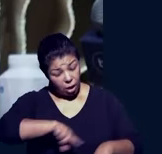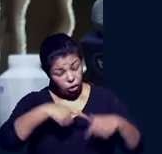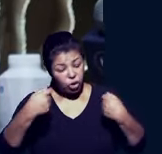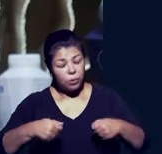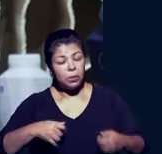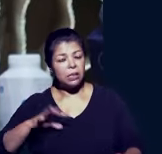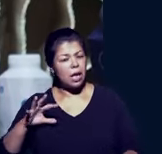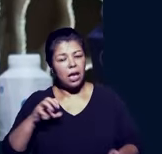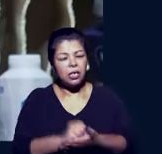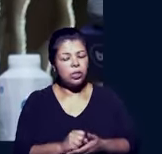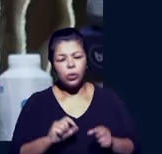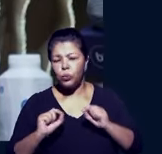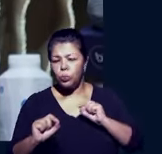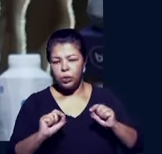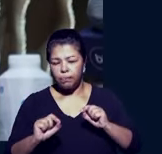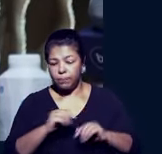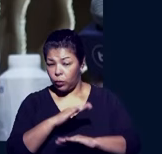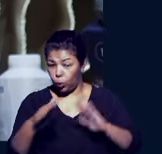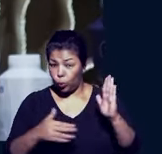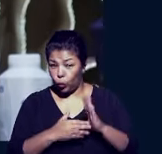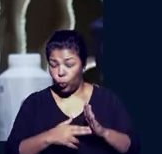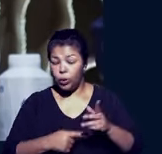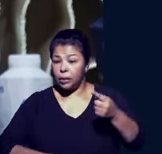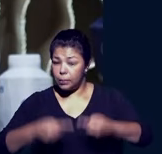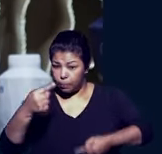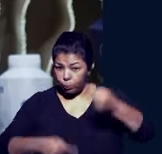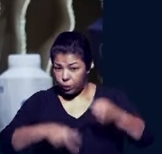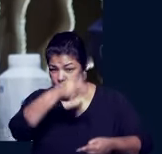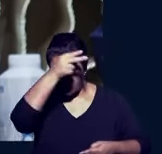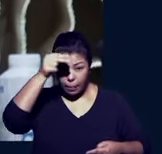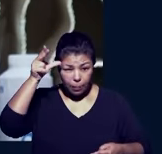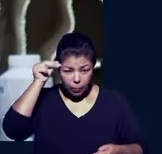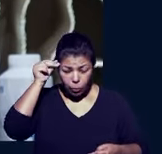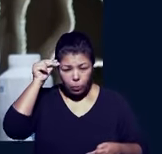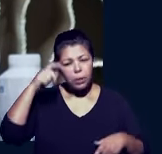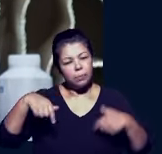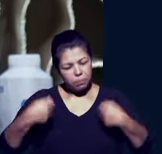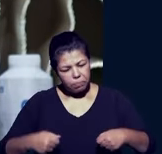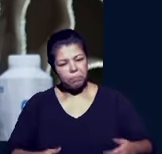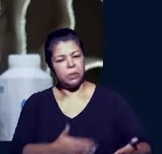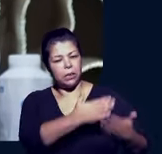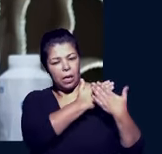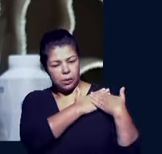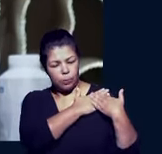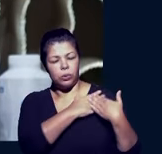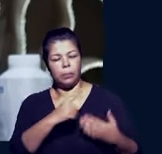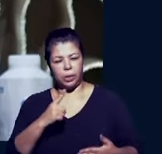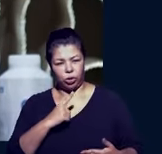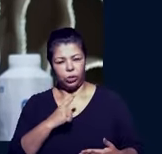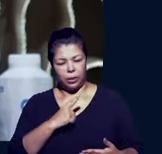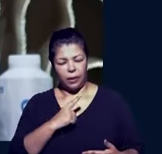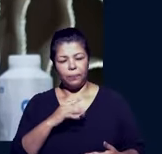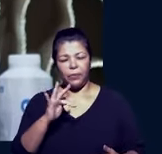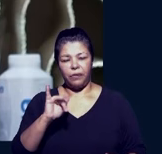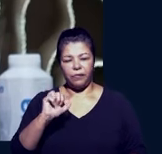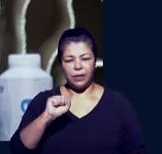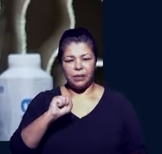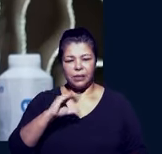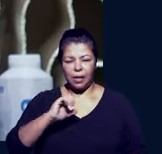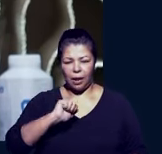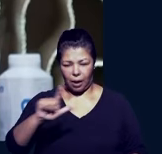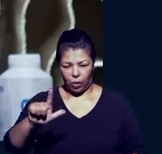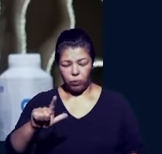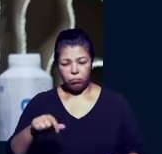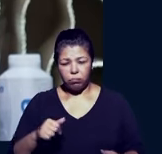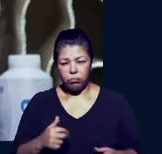que que todas as políticas públicas de entrega de um governo pressupõe responsabilidade fiscal Você não pode imaginar